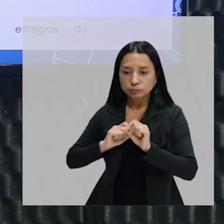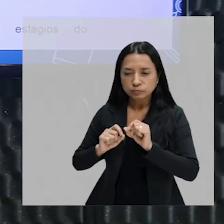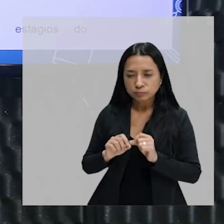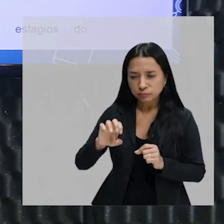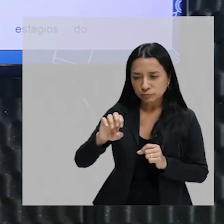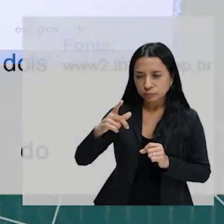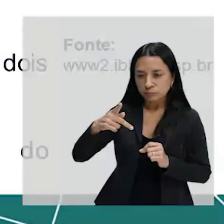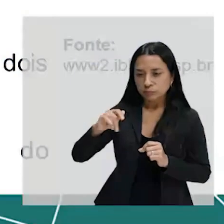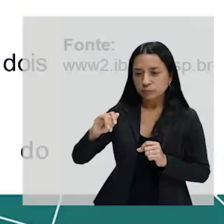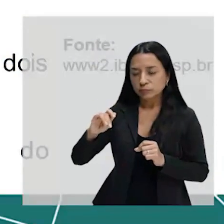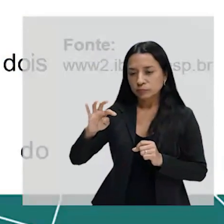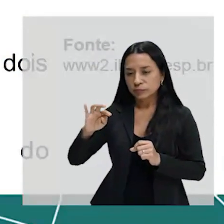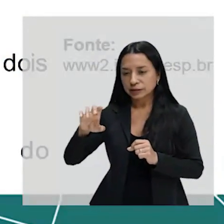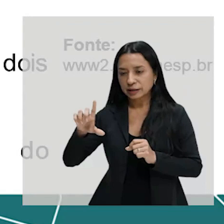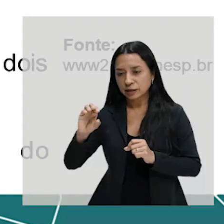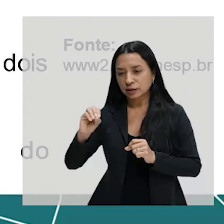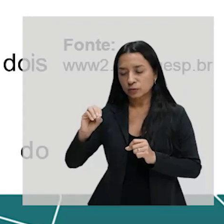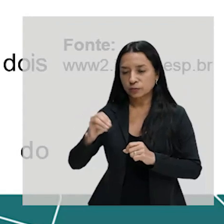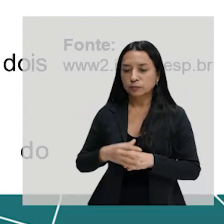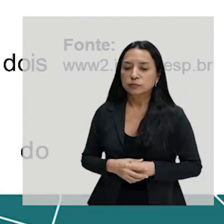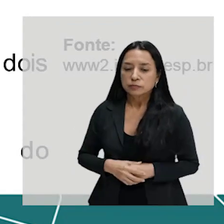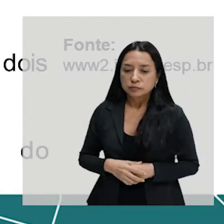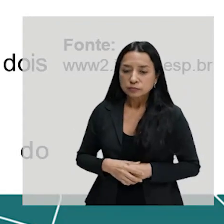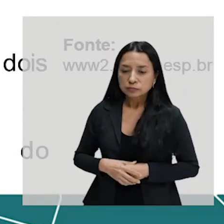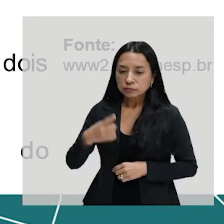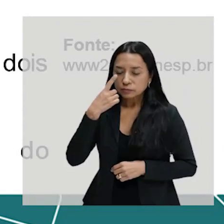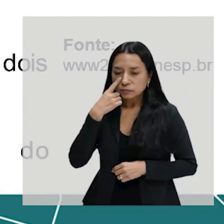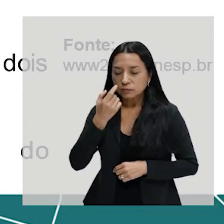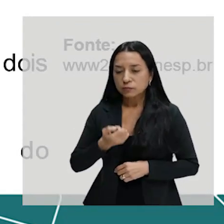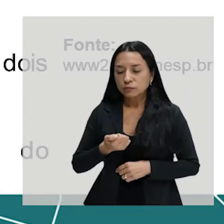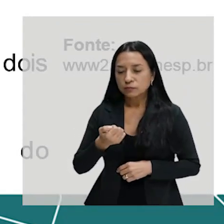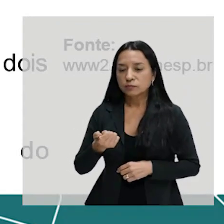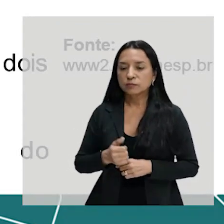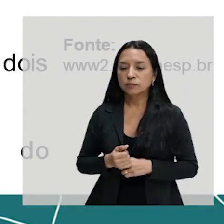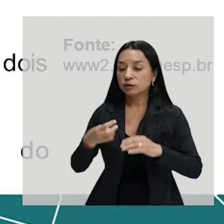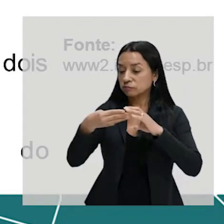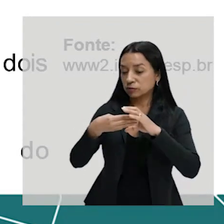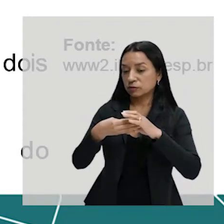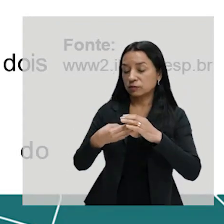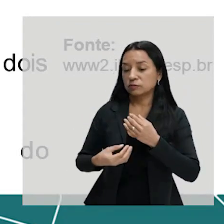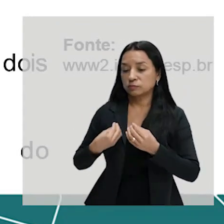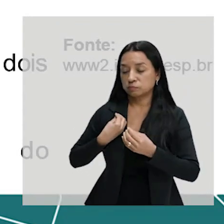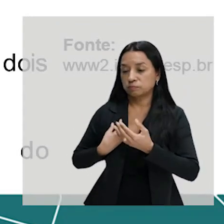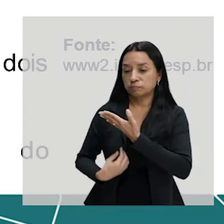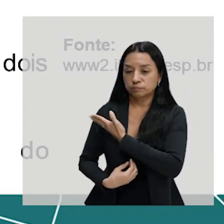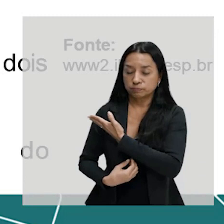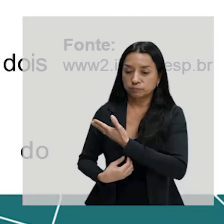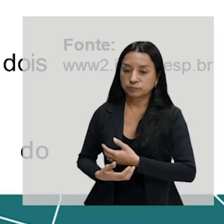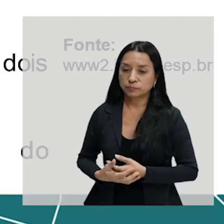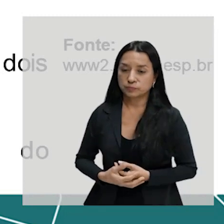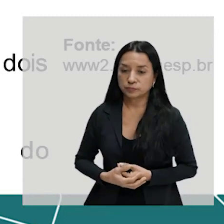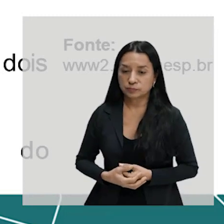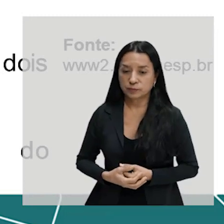epitélio seminífero vamos analisar um pouco sobre as células que estão ali presentes né cada uma dessas